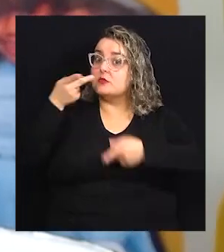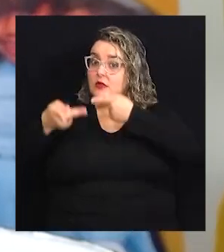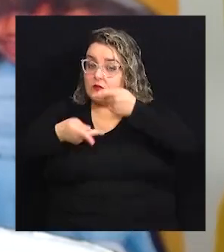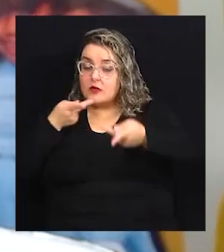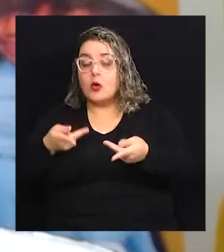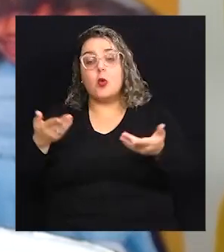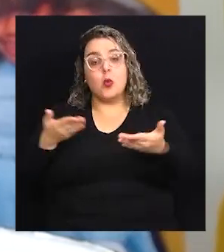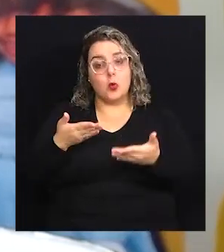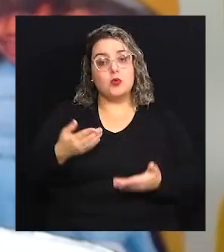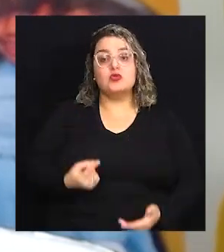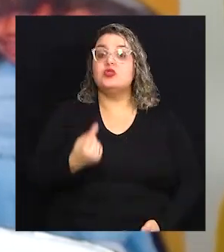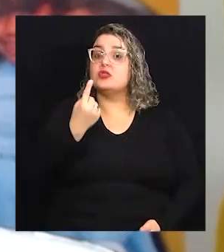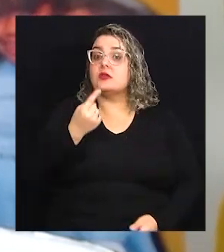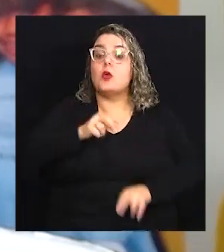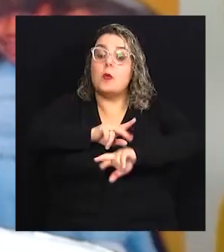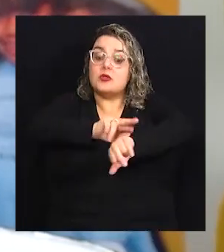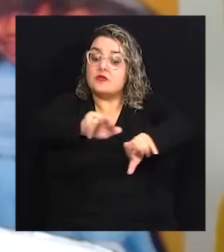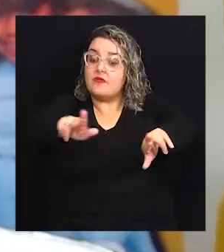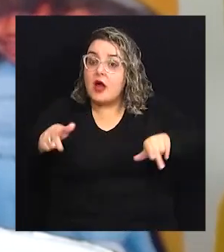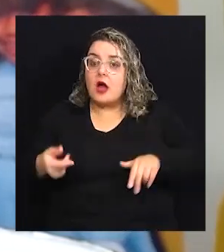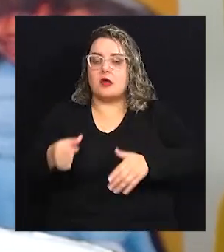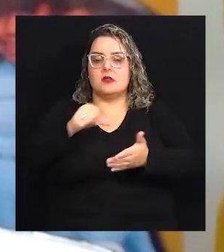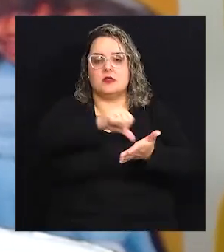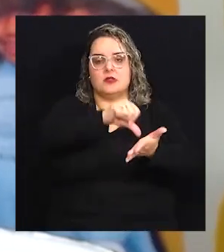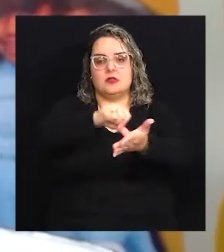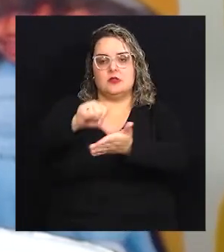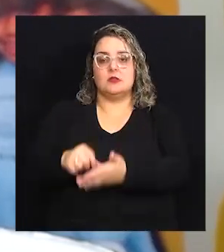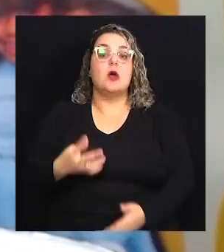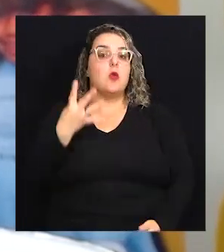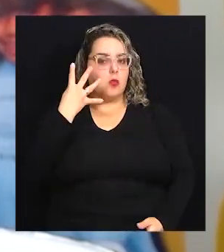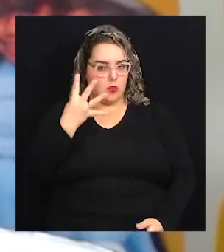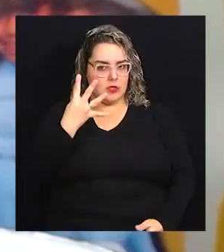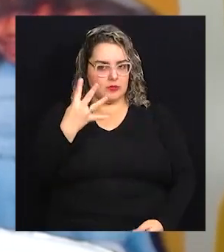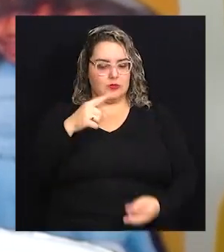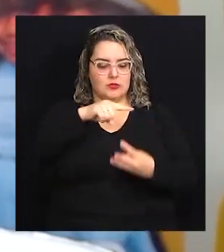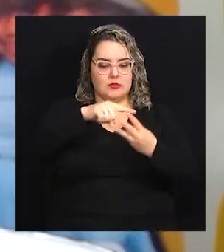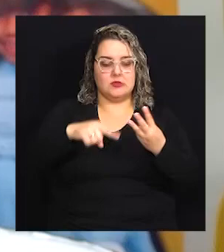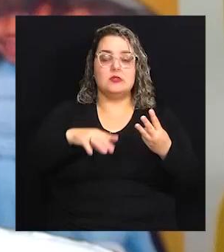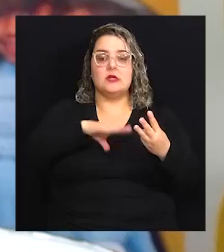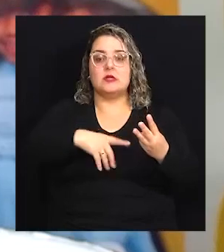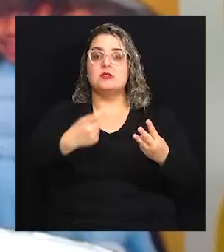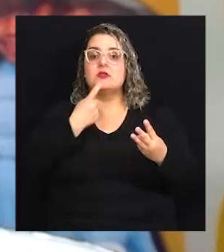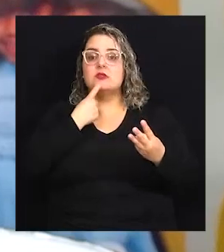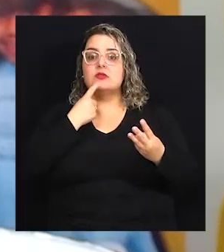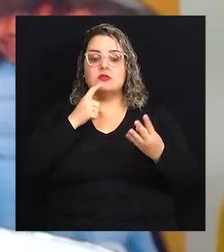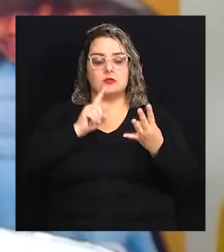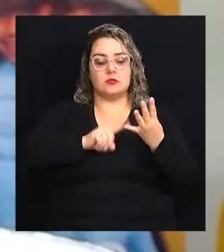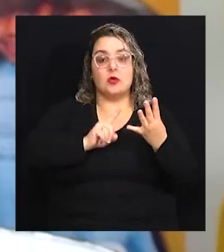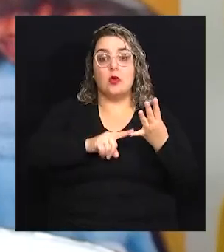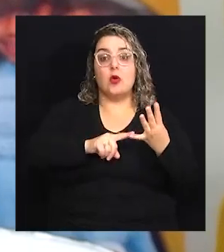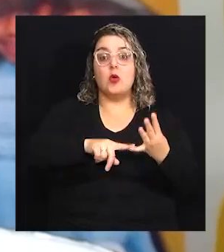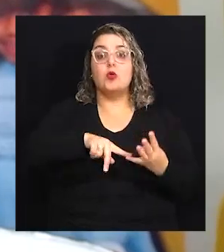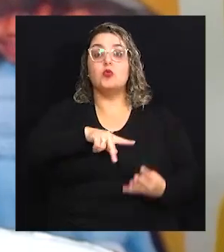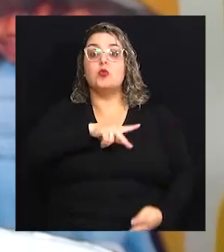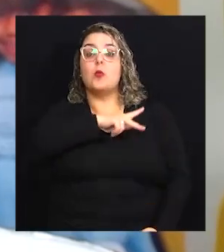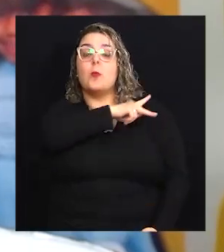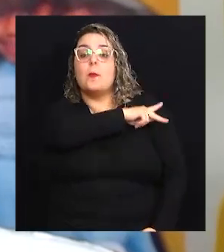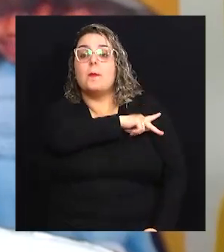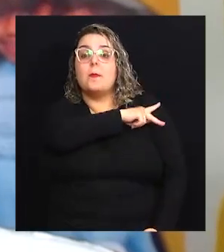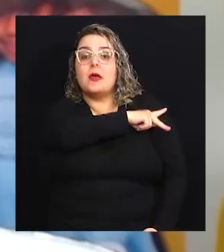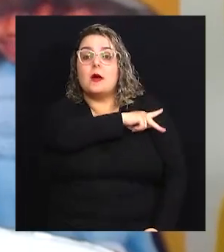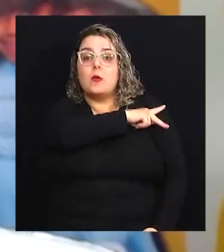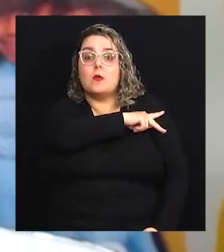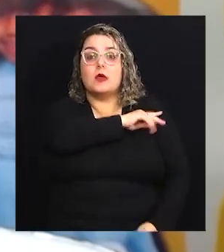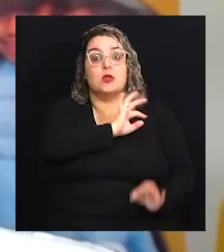contar. Estamos hoje em uma das unidades. São 4 unidades, 3 em Campinas e uma no Piauí. A